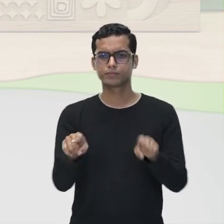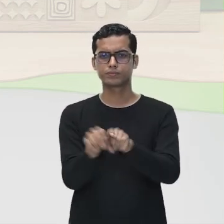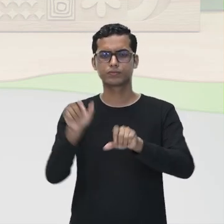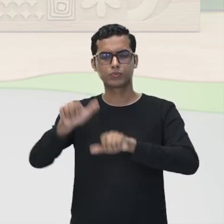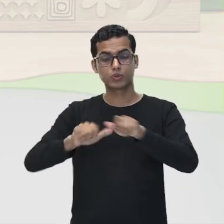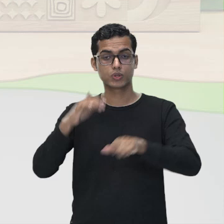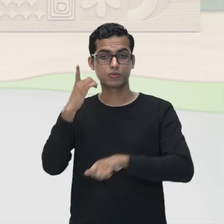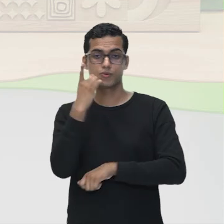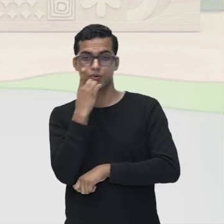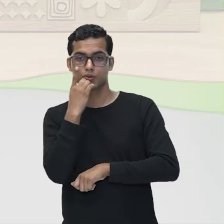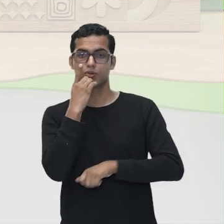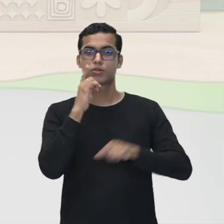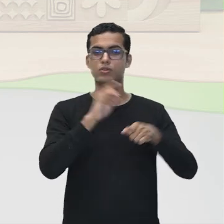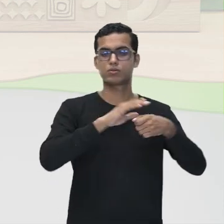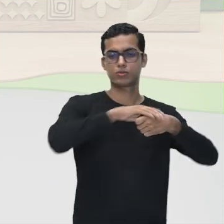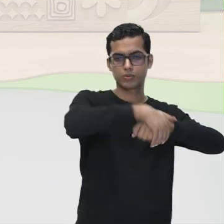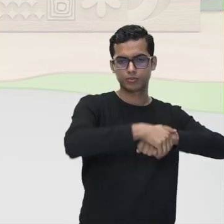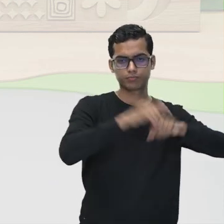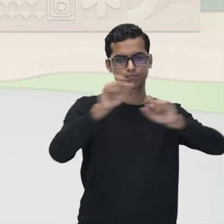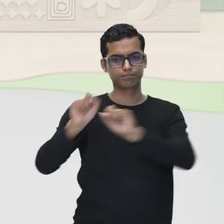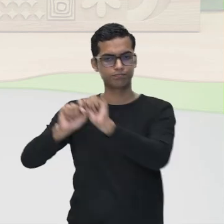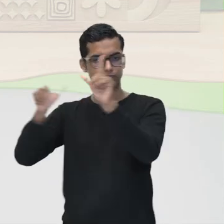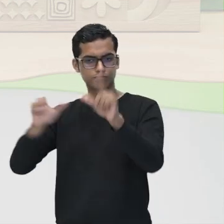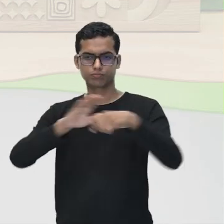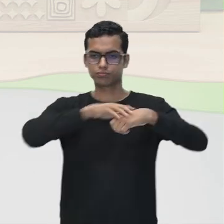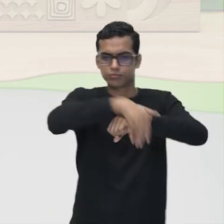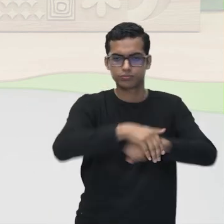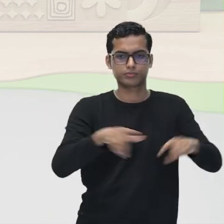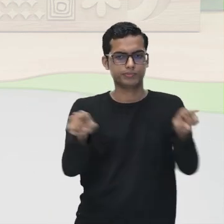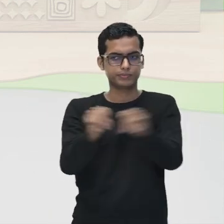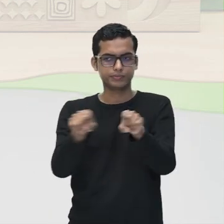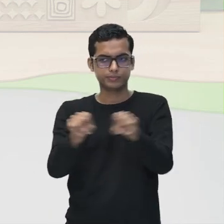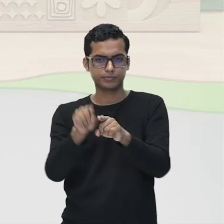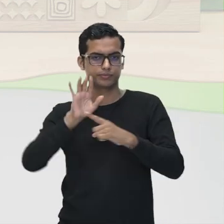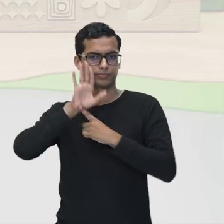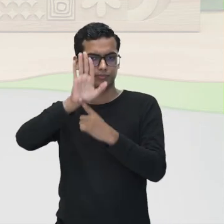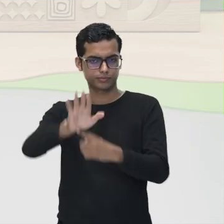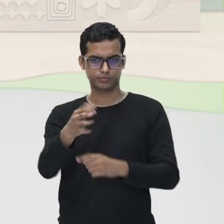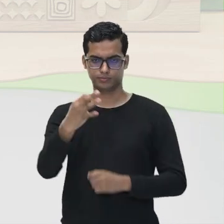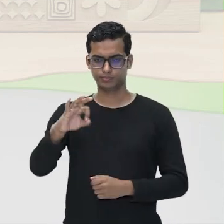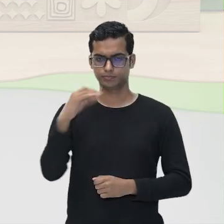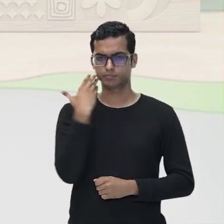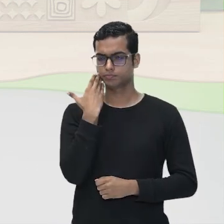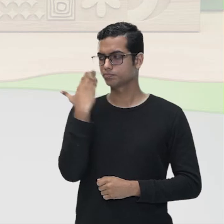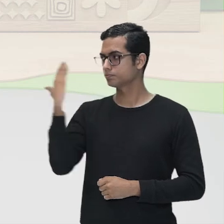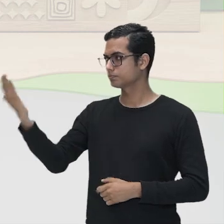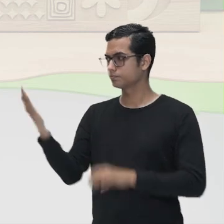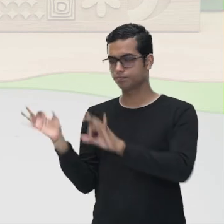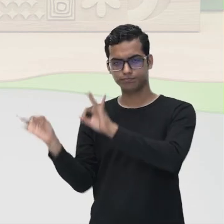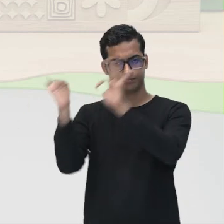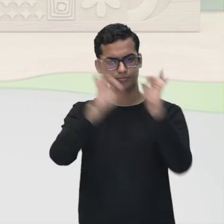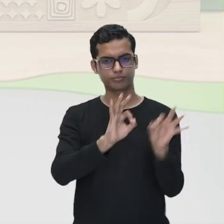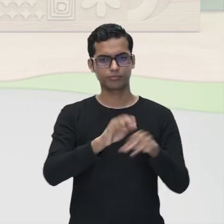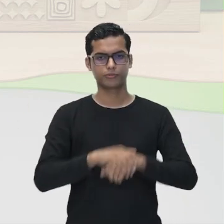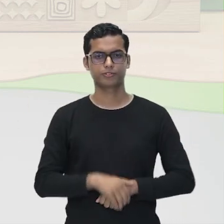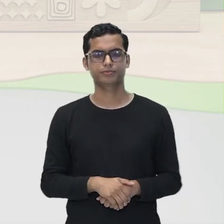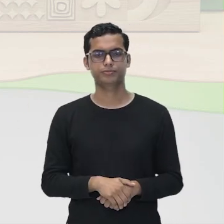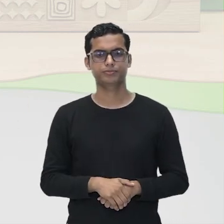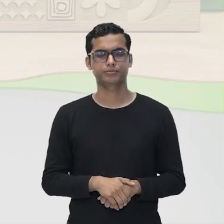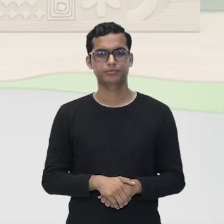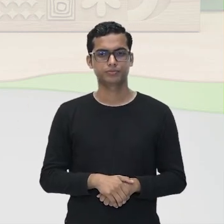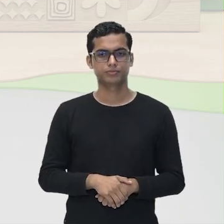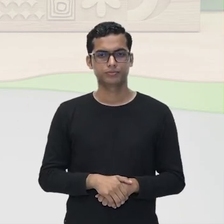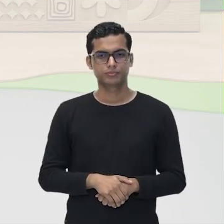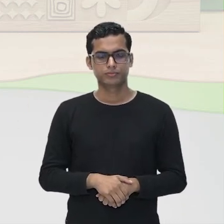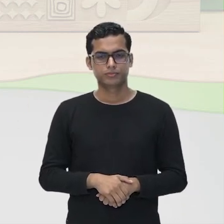das noites, certo? Então, vamos observar que o movimento